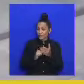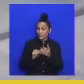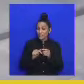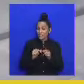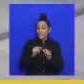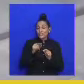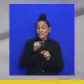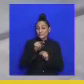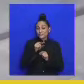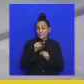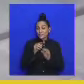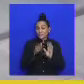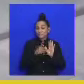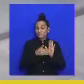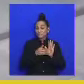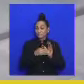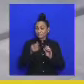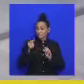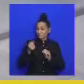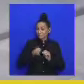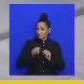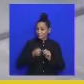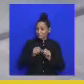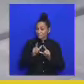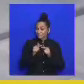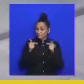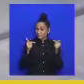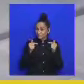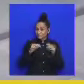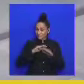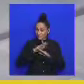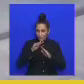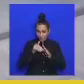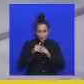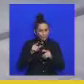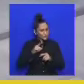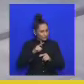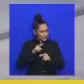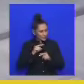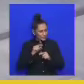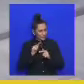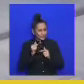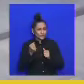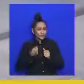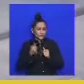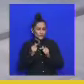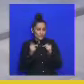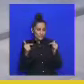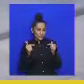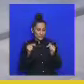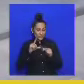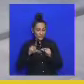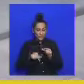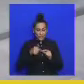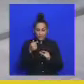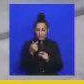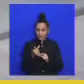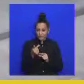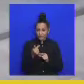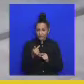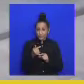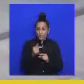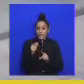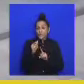você aposta seus números da sorte. Afinal de contas, todo mundo tem os seus. Serão sorteados 7 números e o Mês da